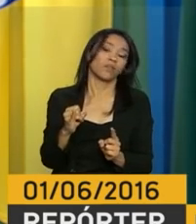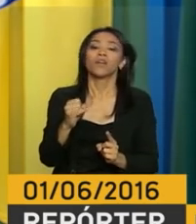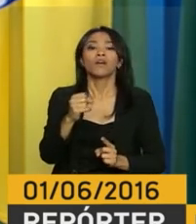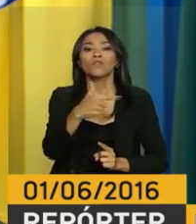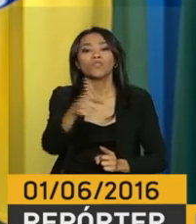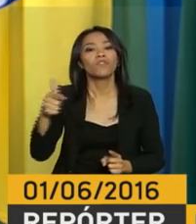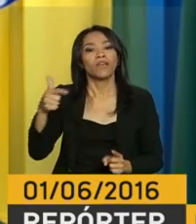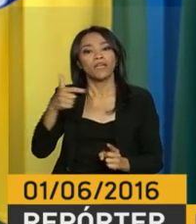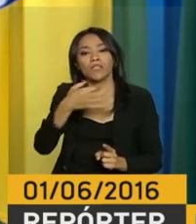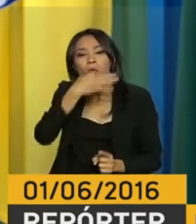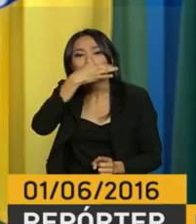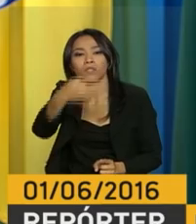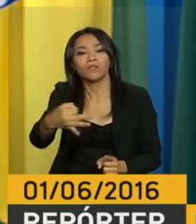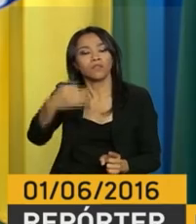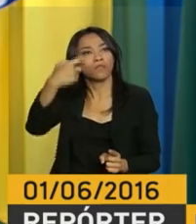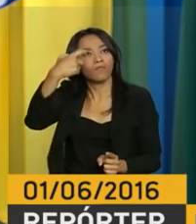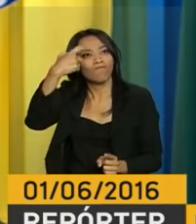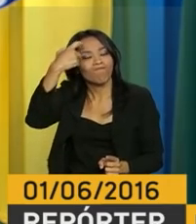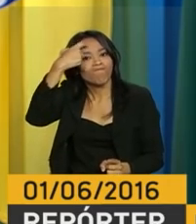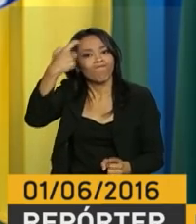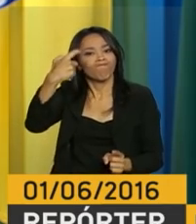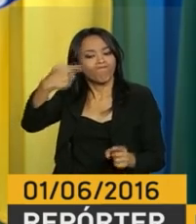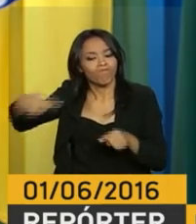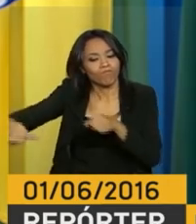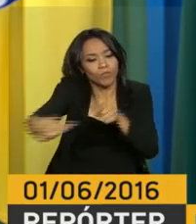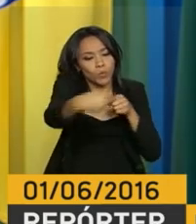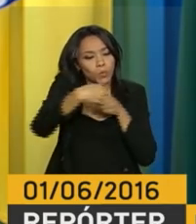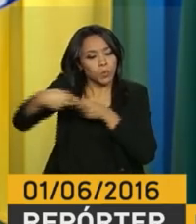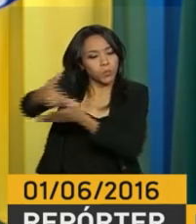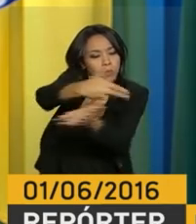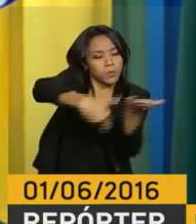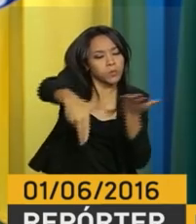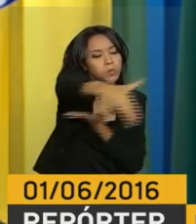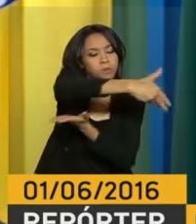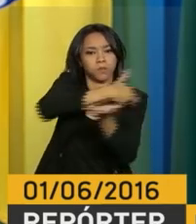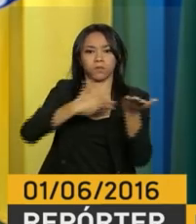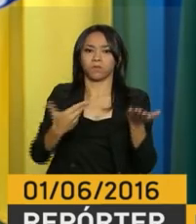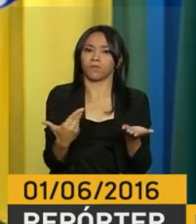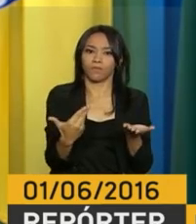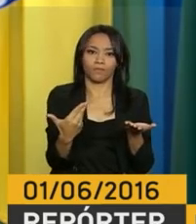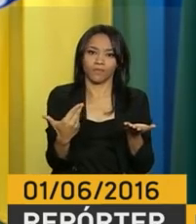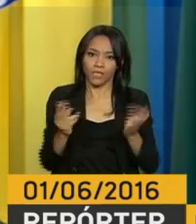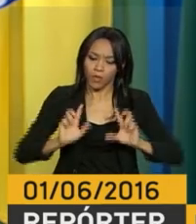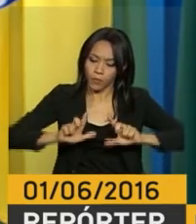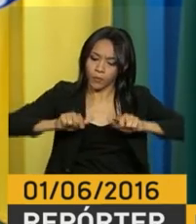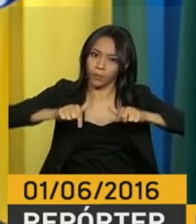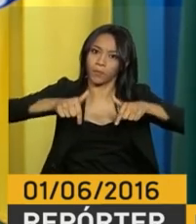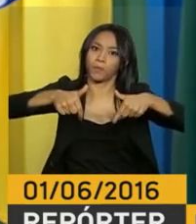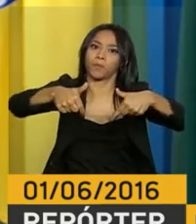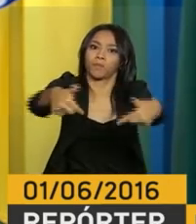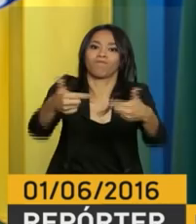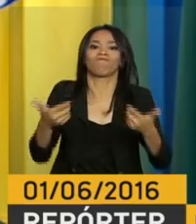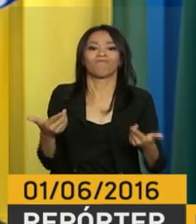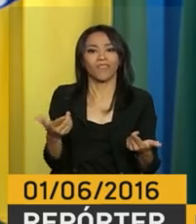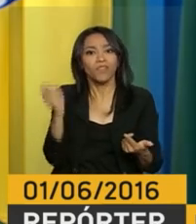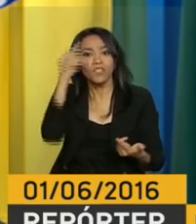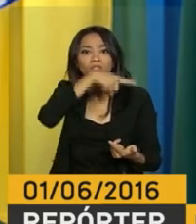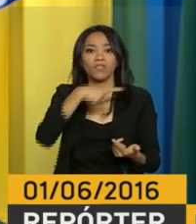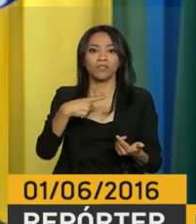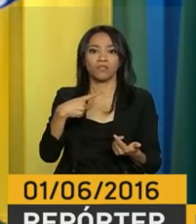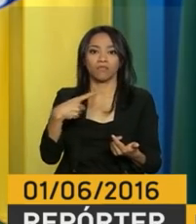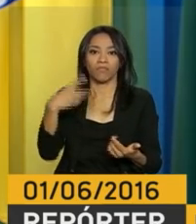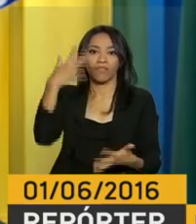unitário nacional que gera a partir do pensamento a ação e a execução fica difícil sair da